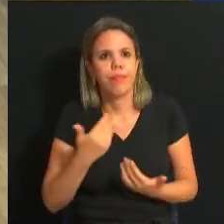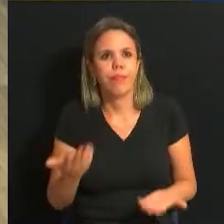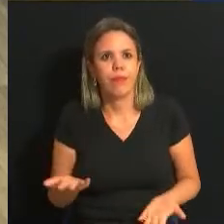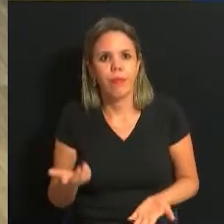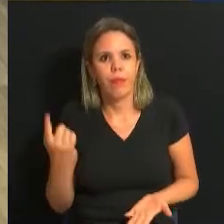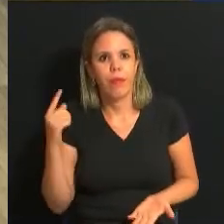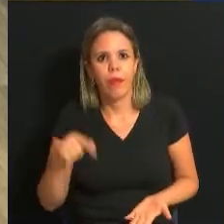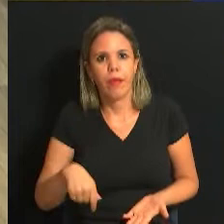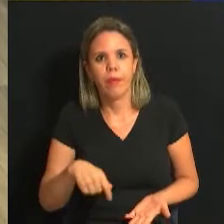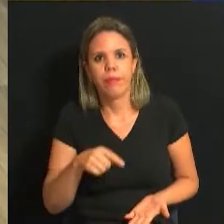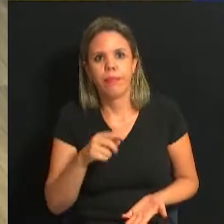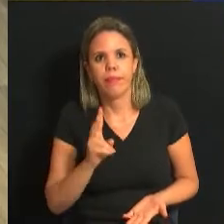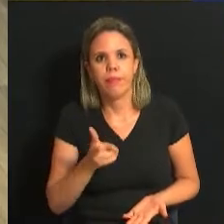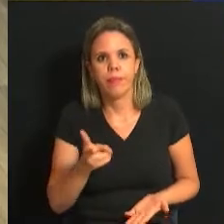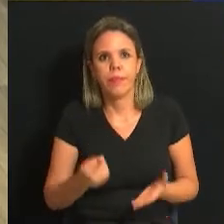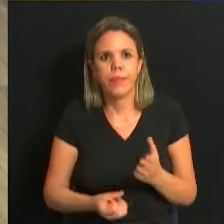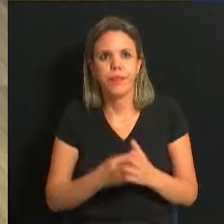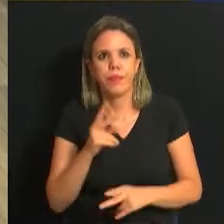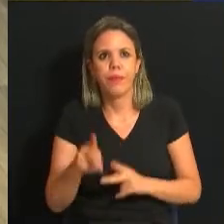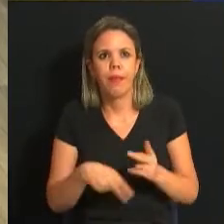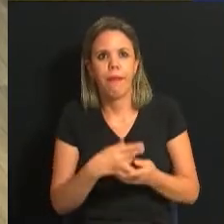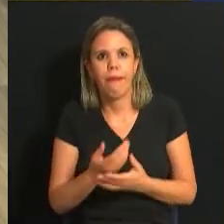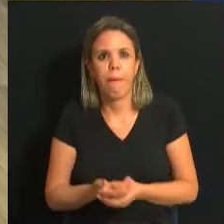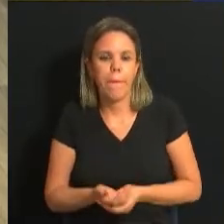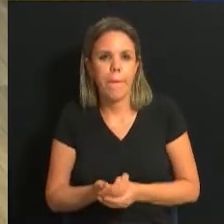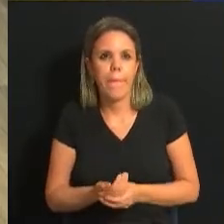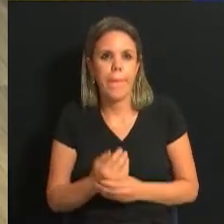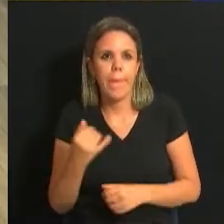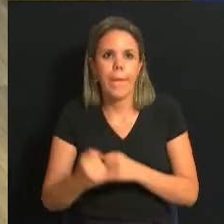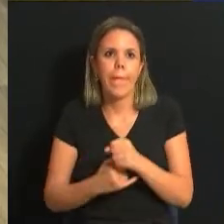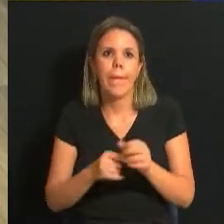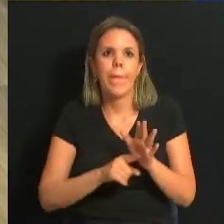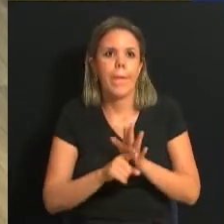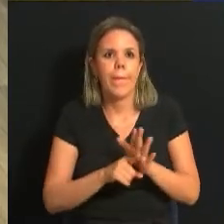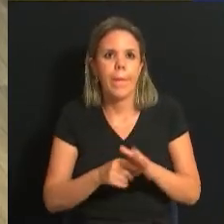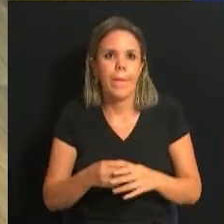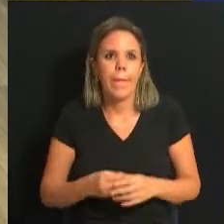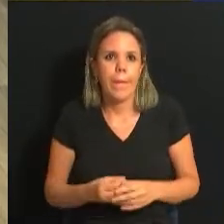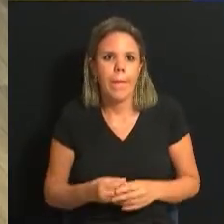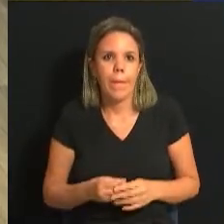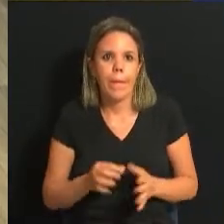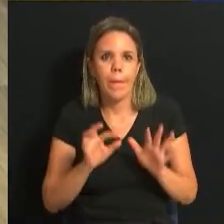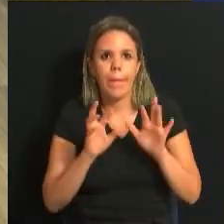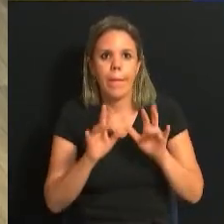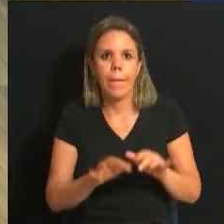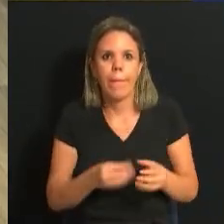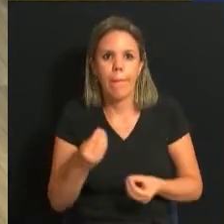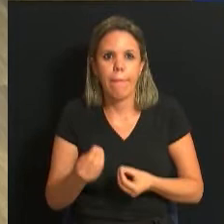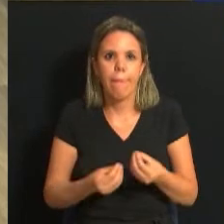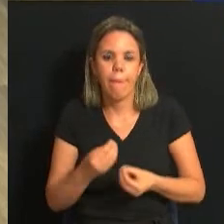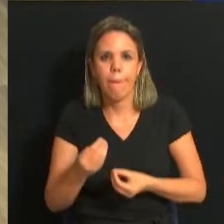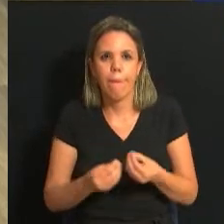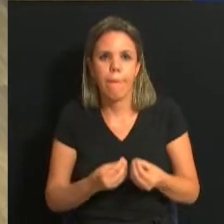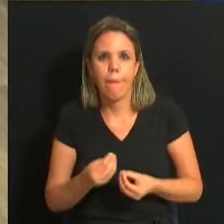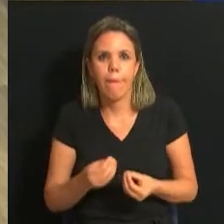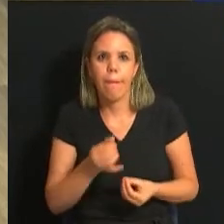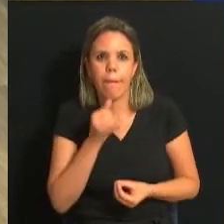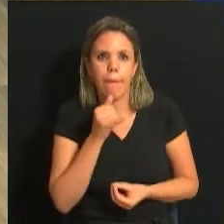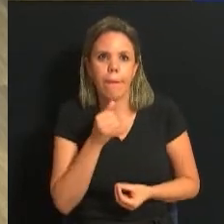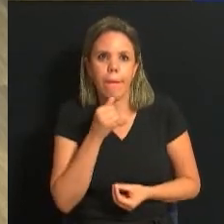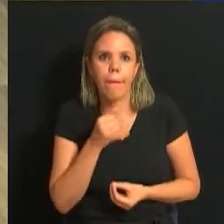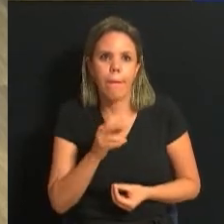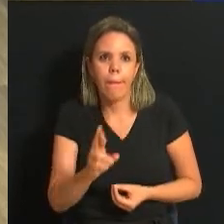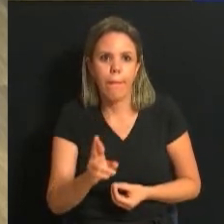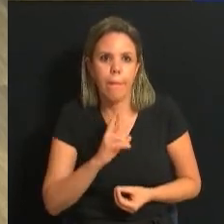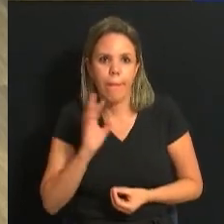ainda são, então, uma fonte para as pessoas. Elas vão em site de busca e digitam lá como buscar, como se fosse tivesse uma